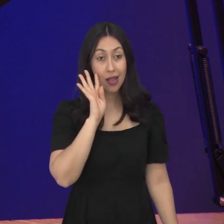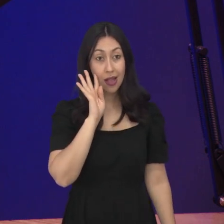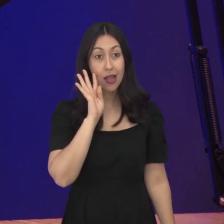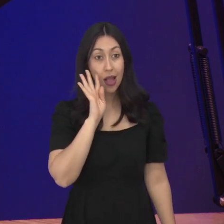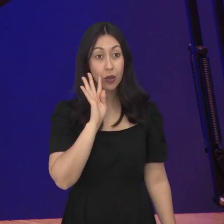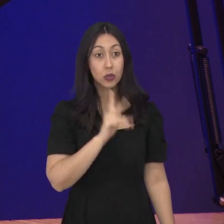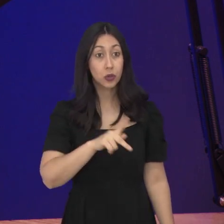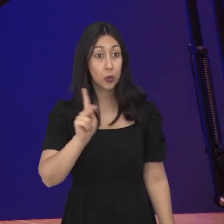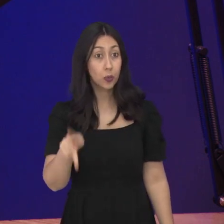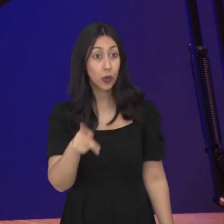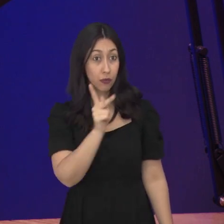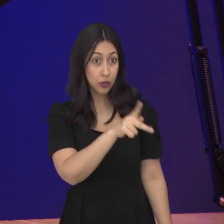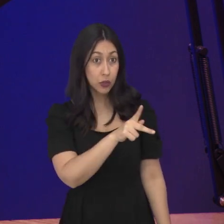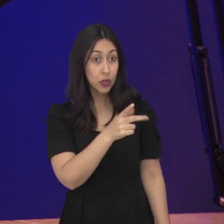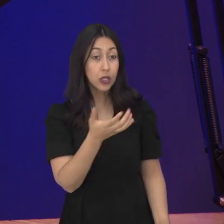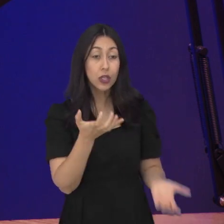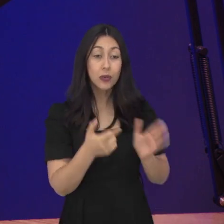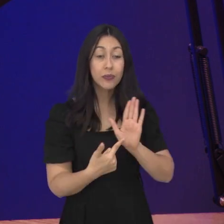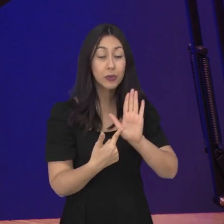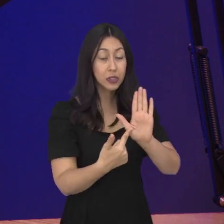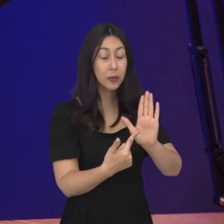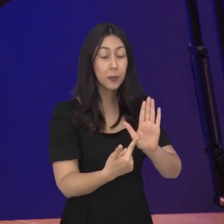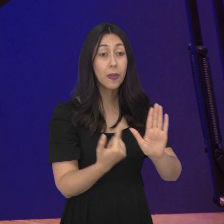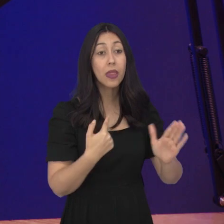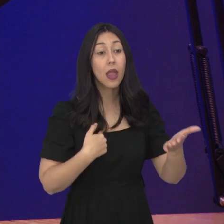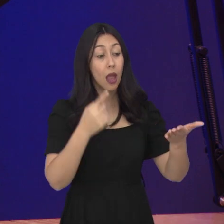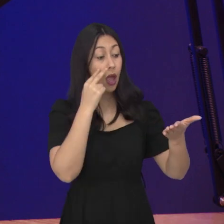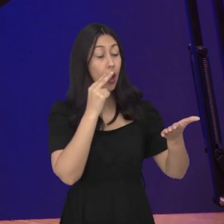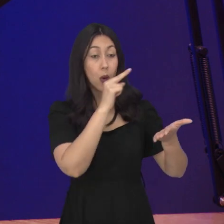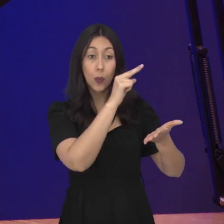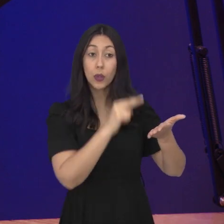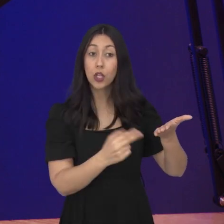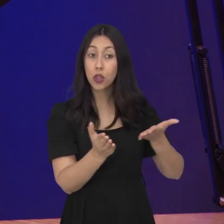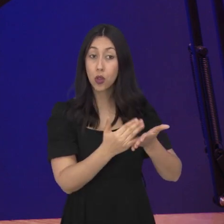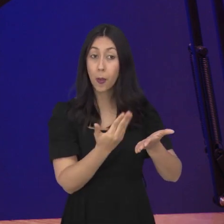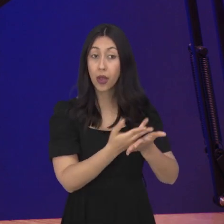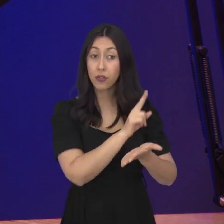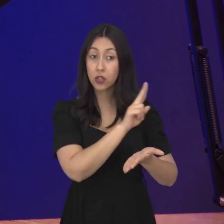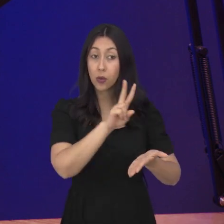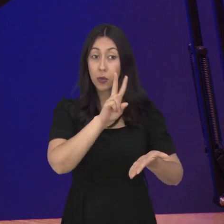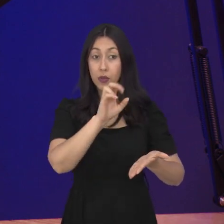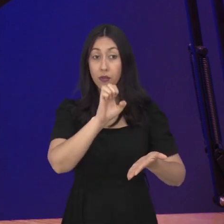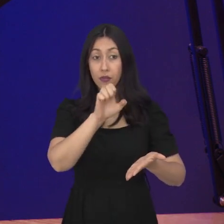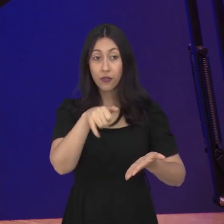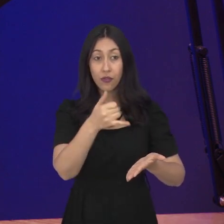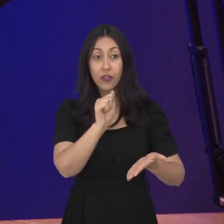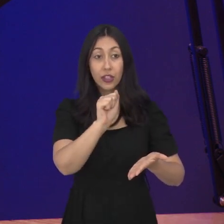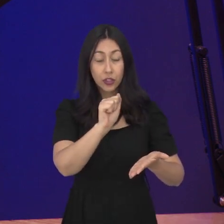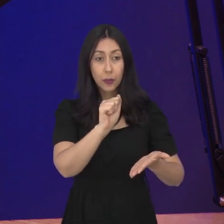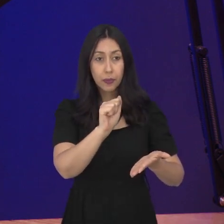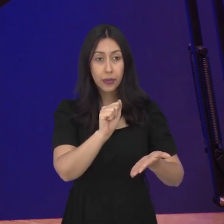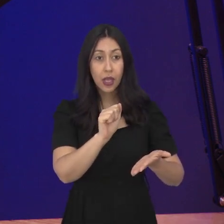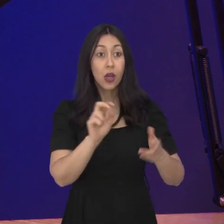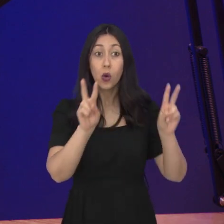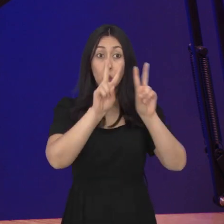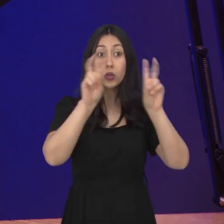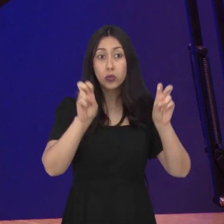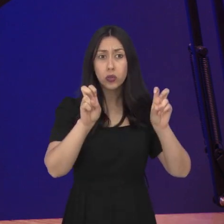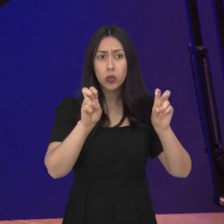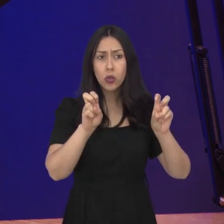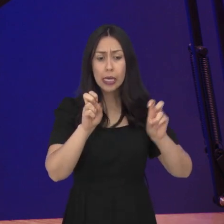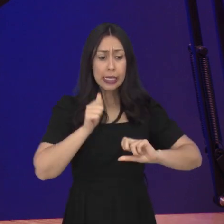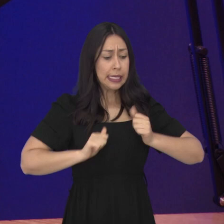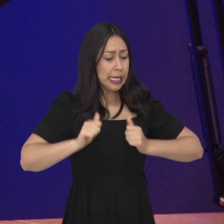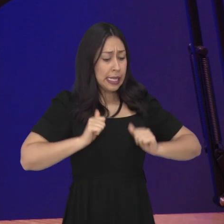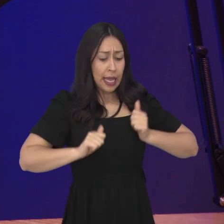de um professor que eu quero trazer aqui. Na verdade, eu vi essa matéria na revista Veja, daí o título, para quem quiser procurar,